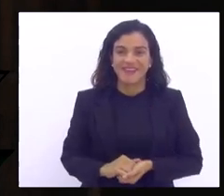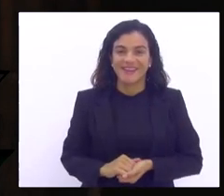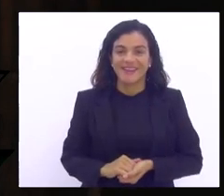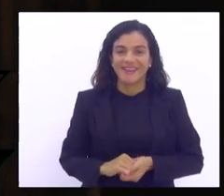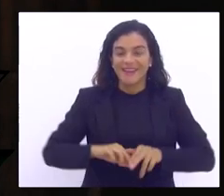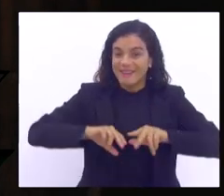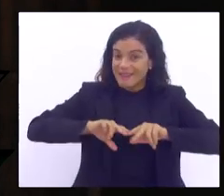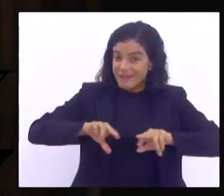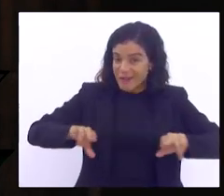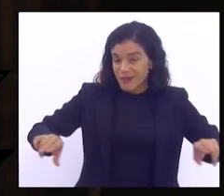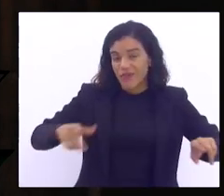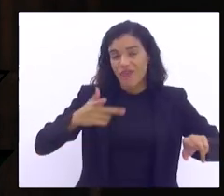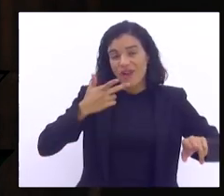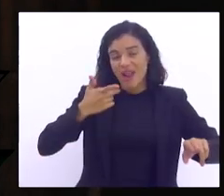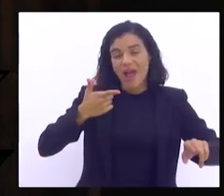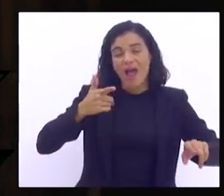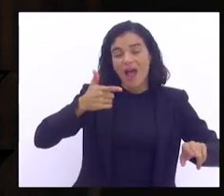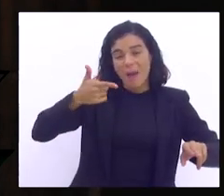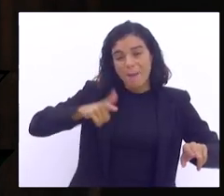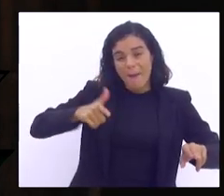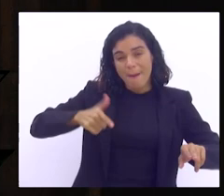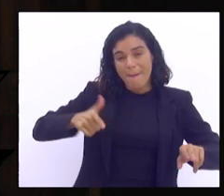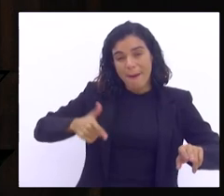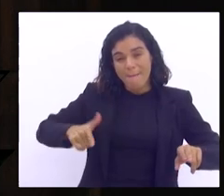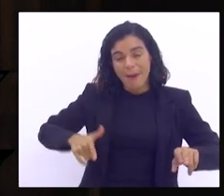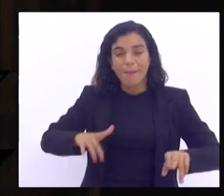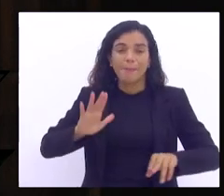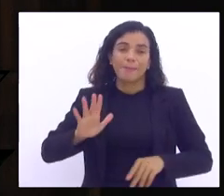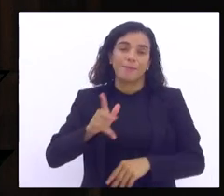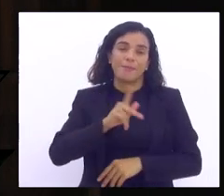Muitas coisas eu vou repetir aqui, o que o professor falou.